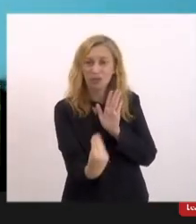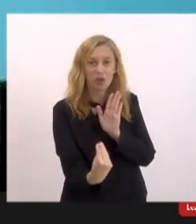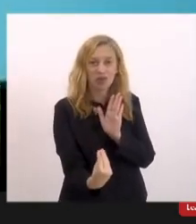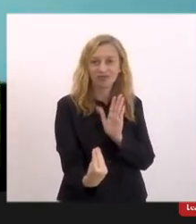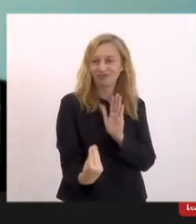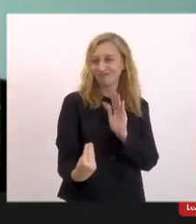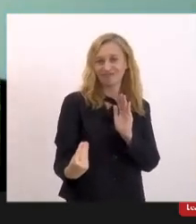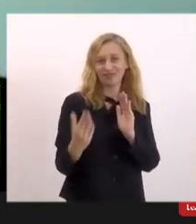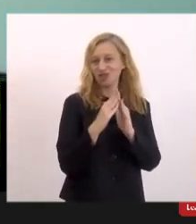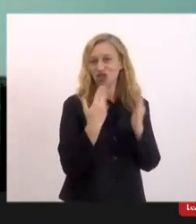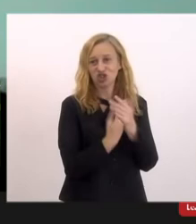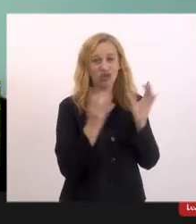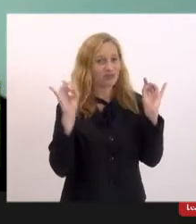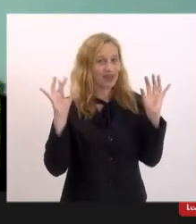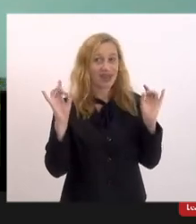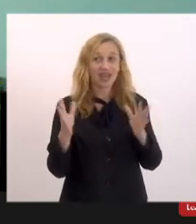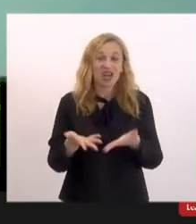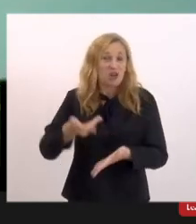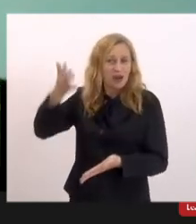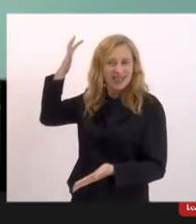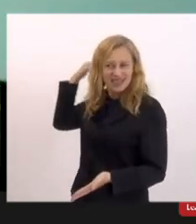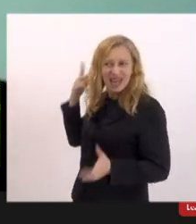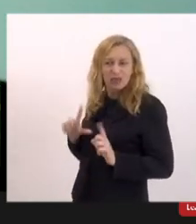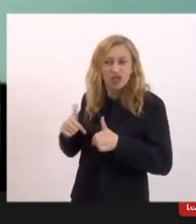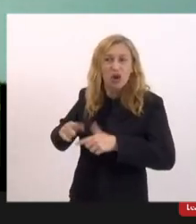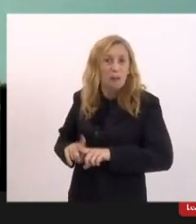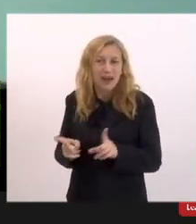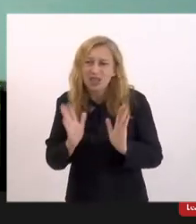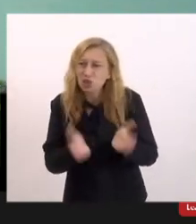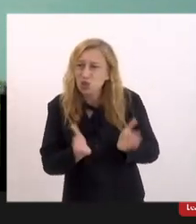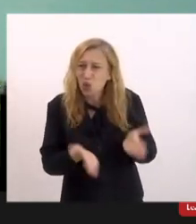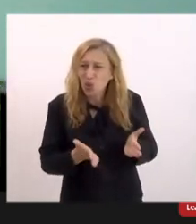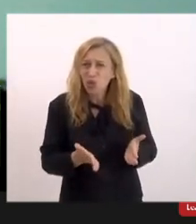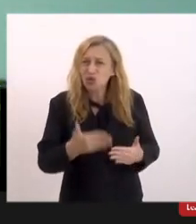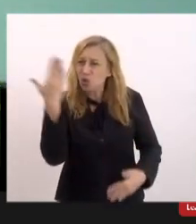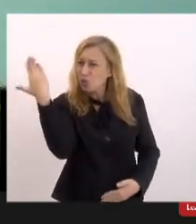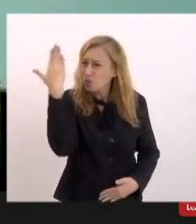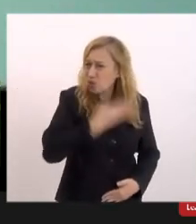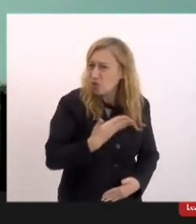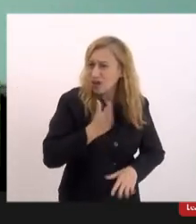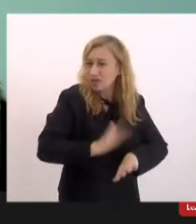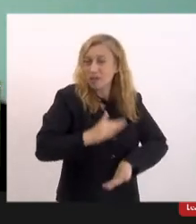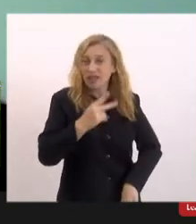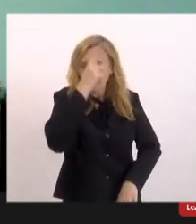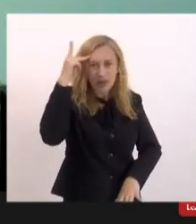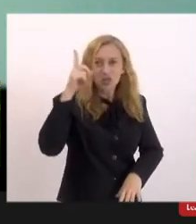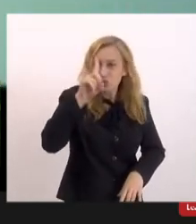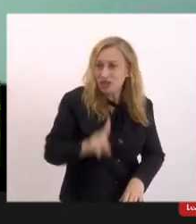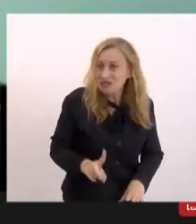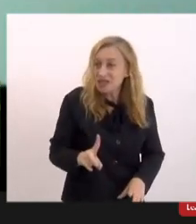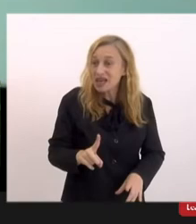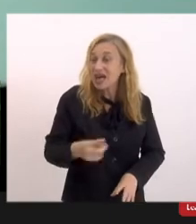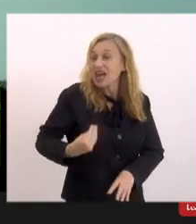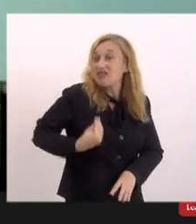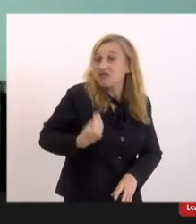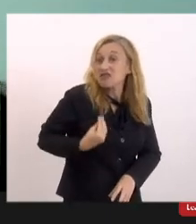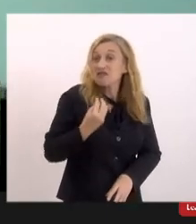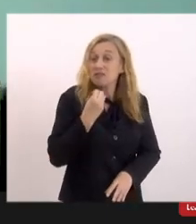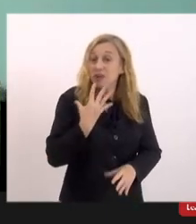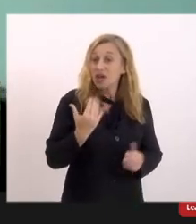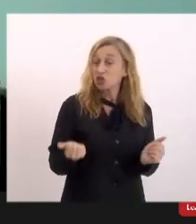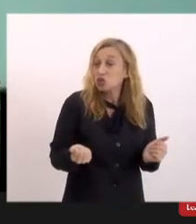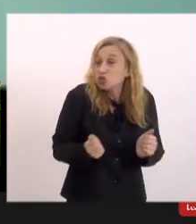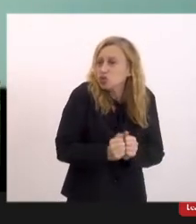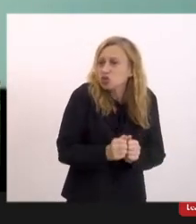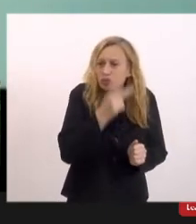escola, né? Isso funcionou lá atrás, mas hoje é mais do que comprovado que a pessoa com deficiência, que ela convive com pessoas